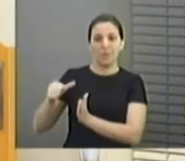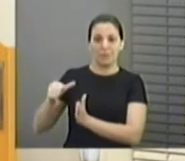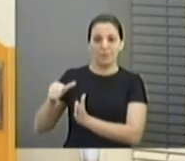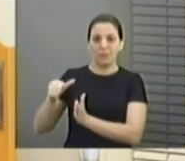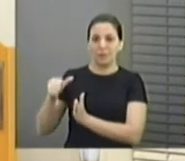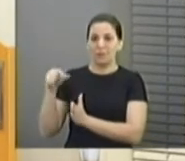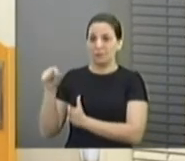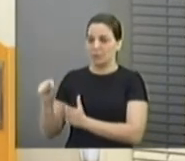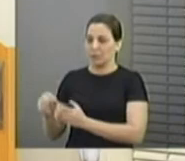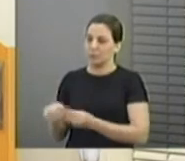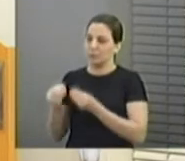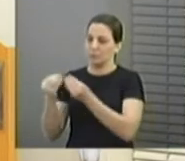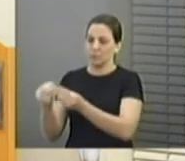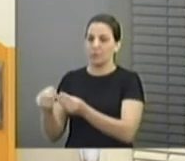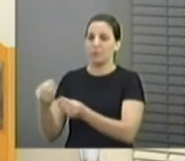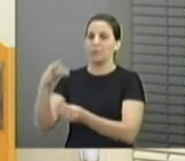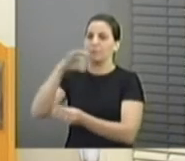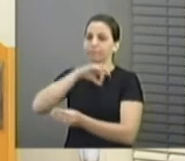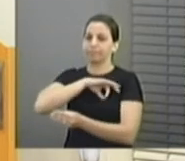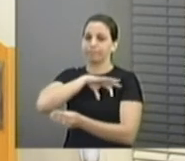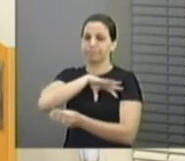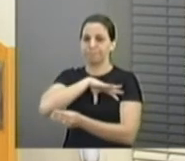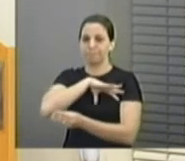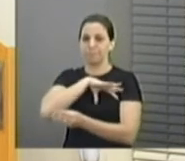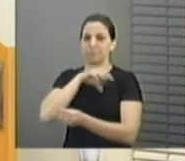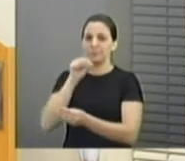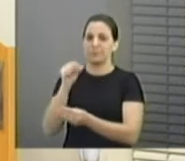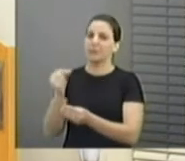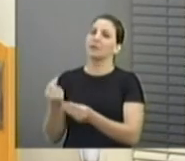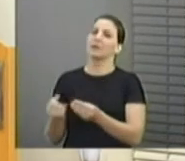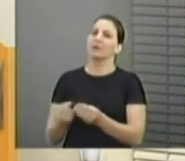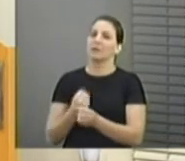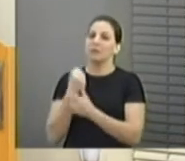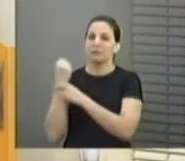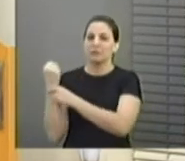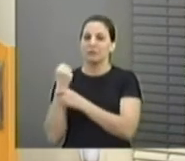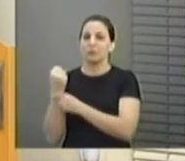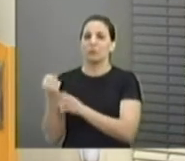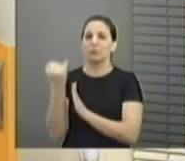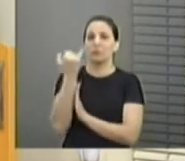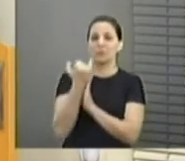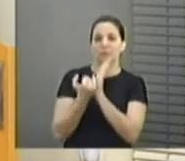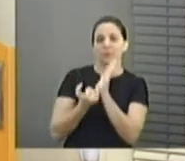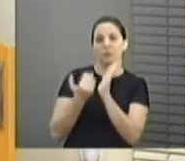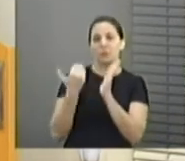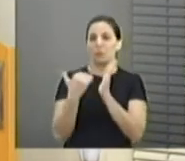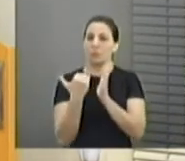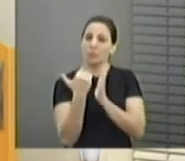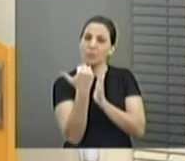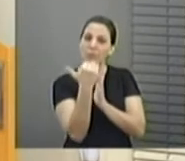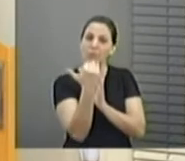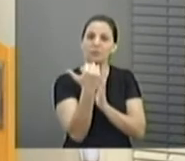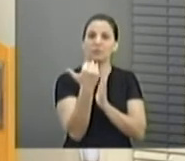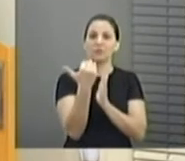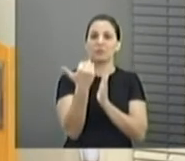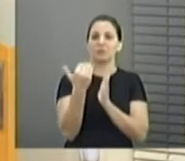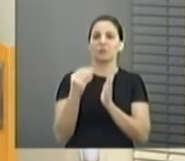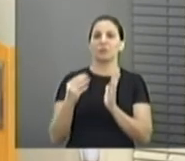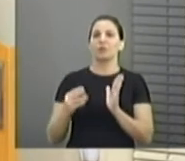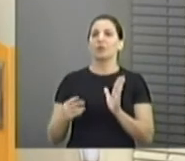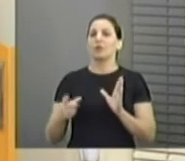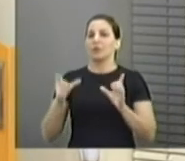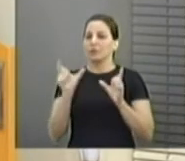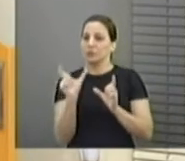não deu aumento real, garantiu a reposição da inflação e veio num processo de recuperação do Vale Alimentação para